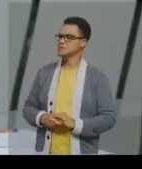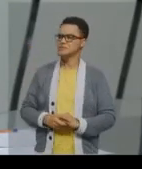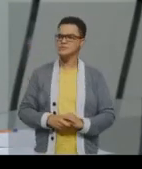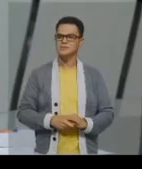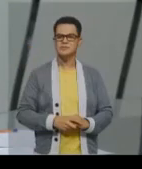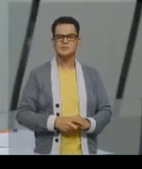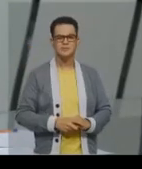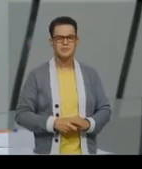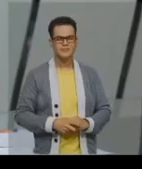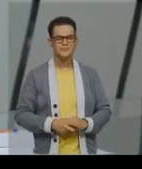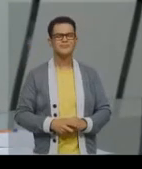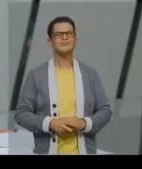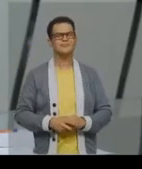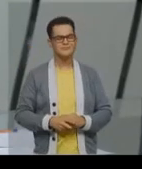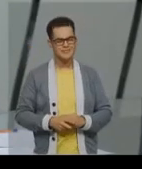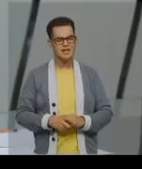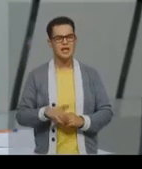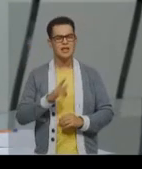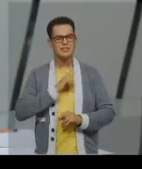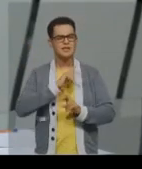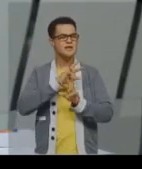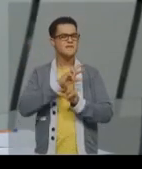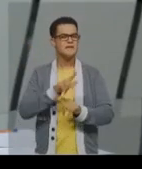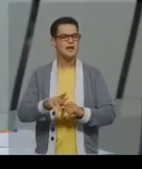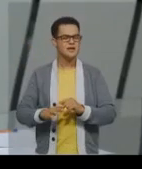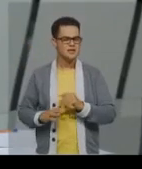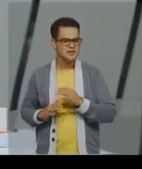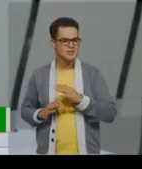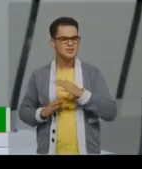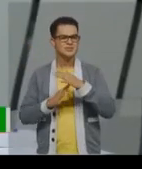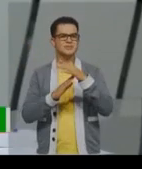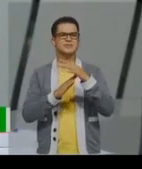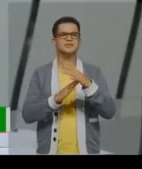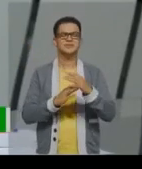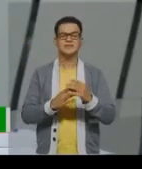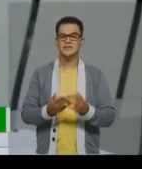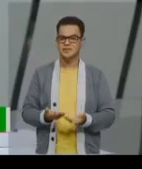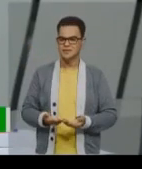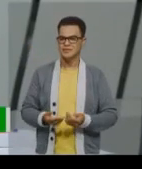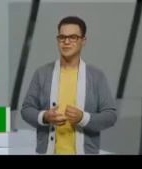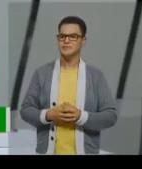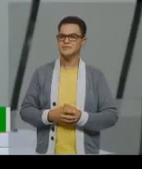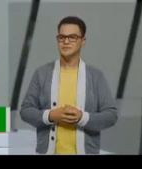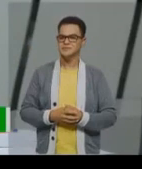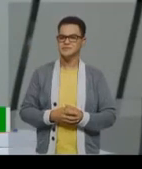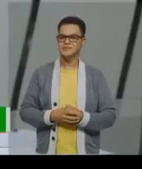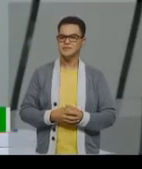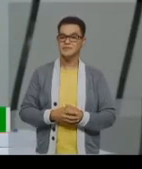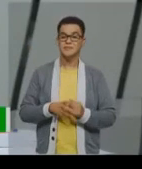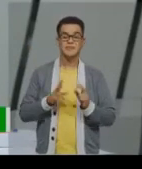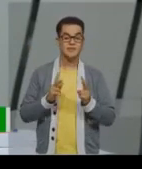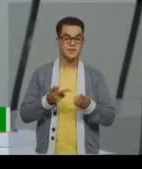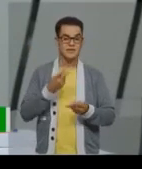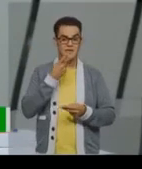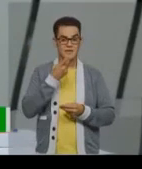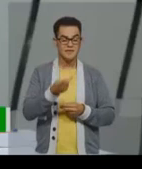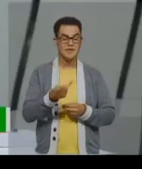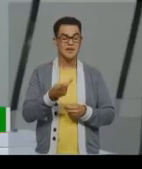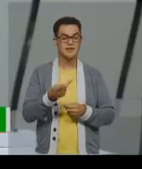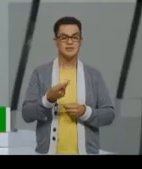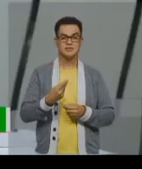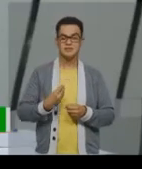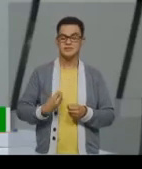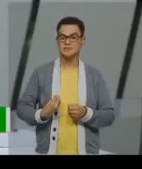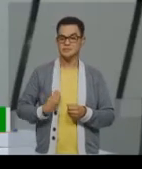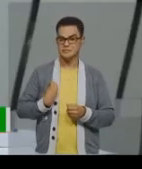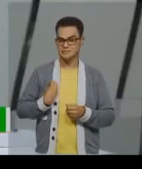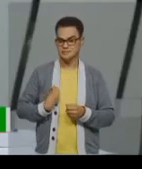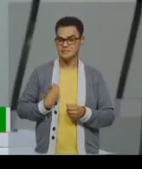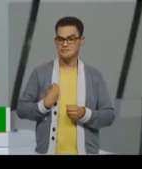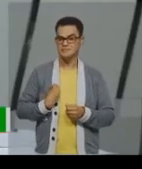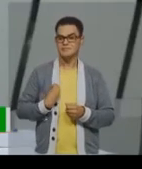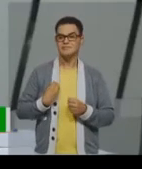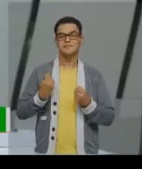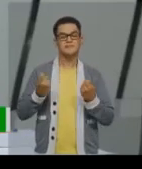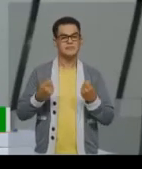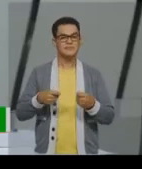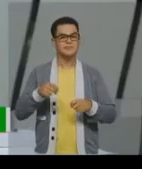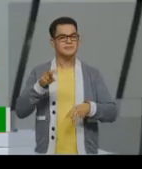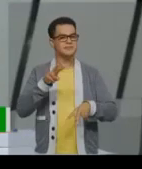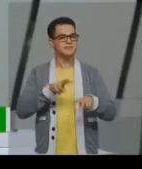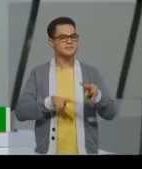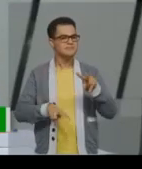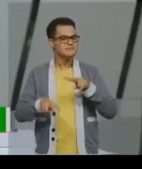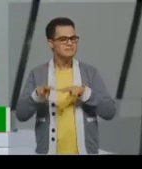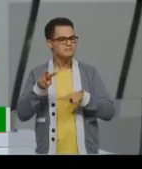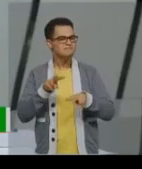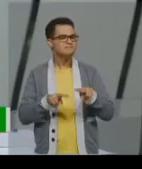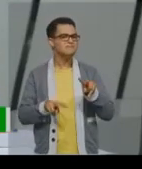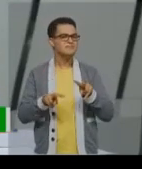vários obstáculos e sempre quando nós vamos falar do nosso presente, a gente precisa fazer aí, né, analisar um pouquinho outros